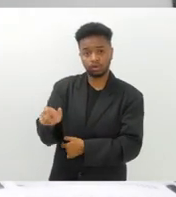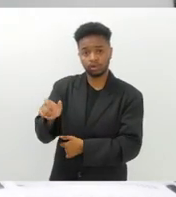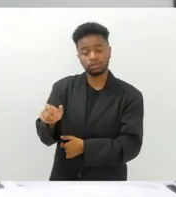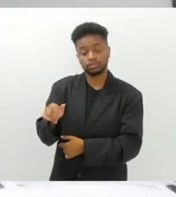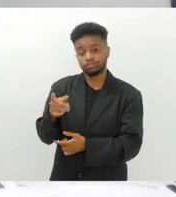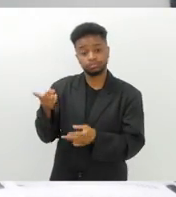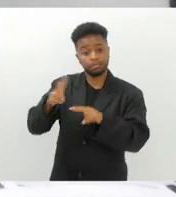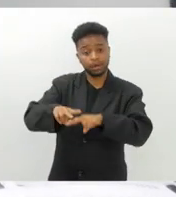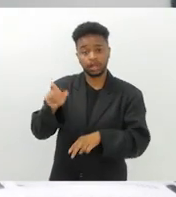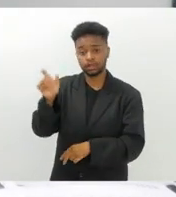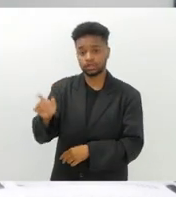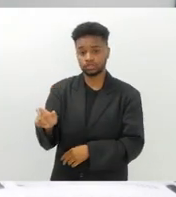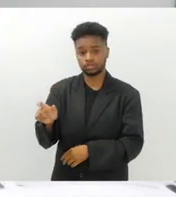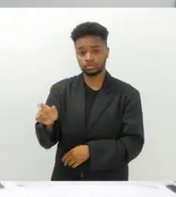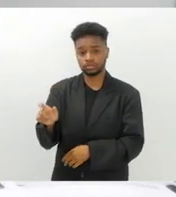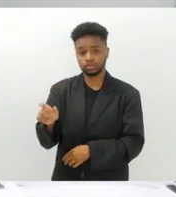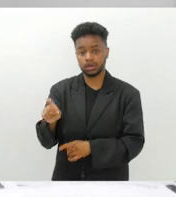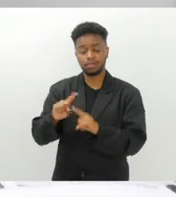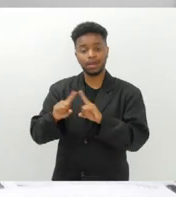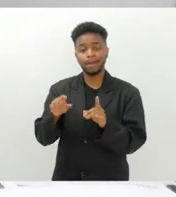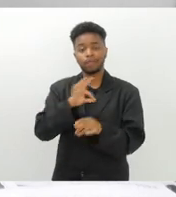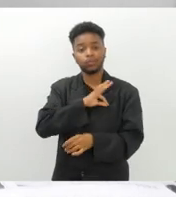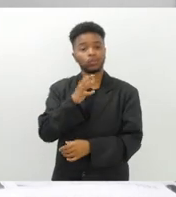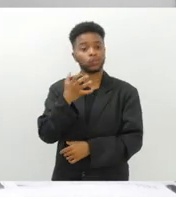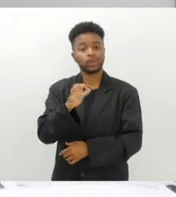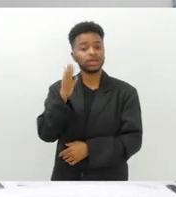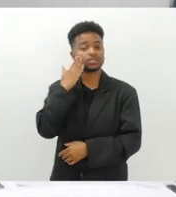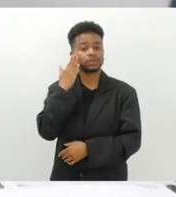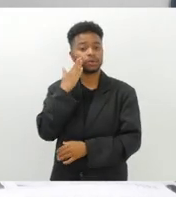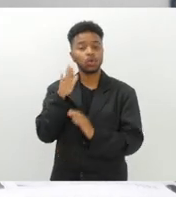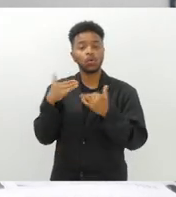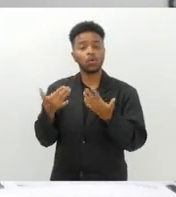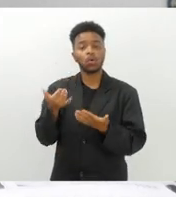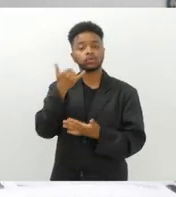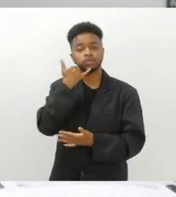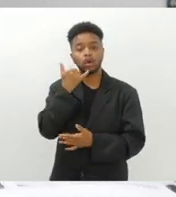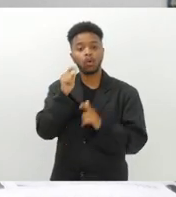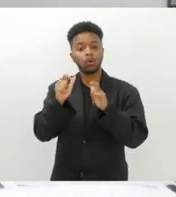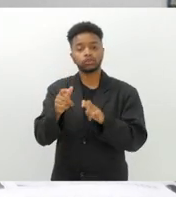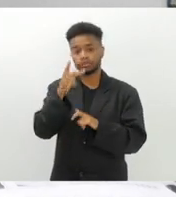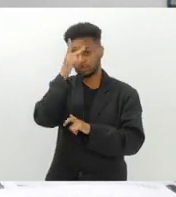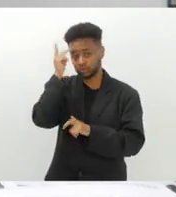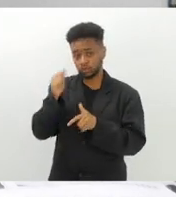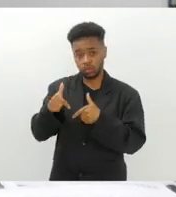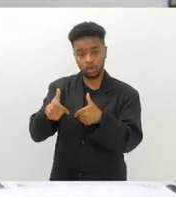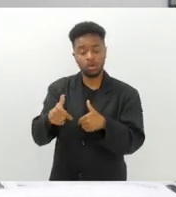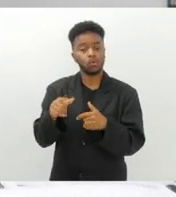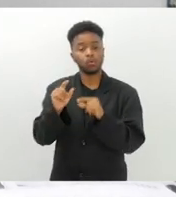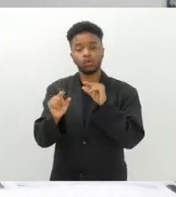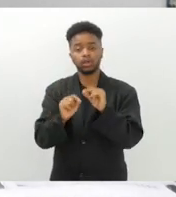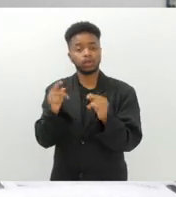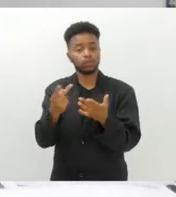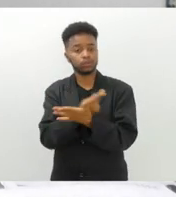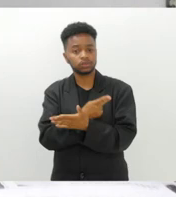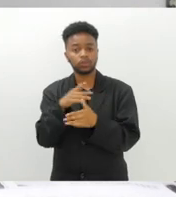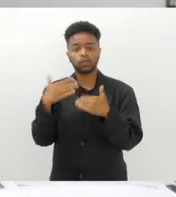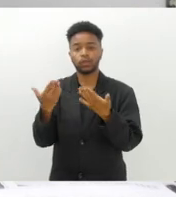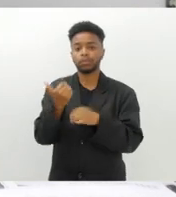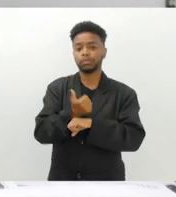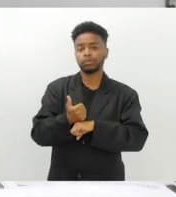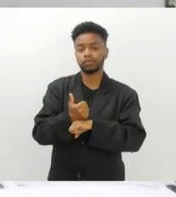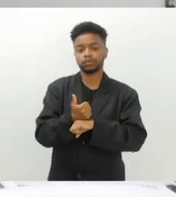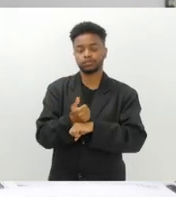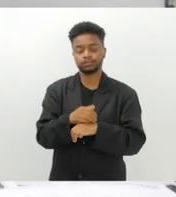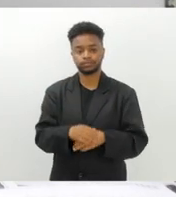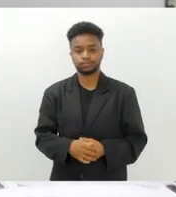preguiça investigativa. Não queria saber a torre de celular, onde é que a pessoa estava, qual era o álibi, qual era a profissão.